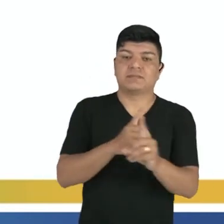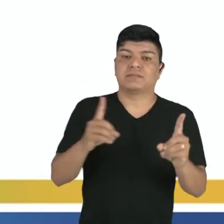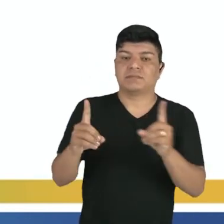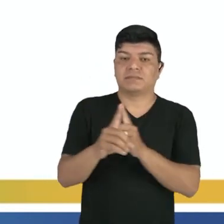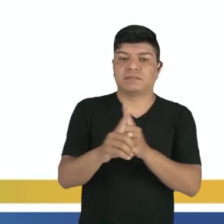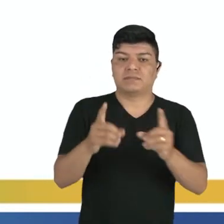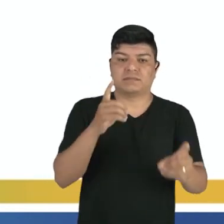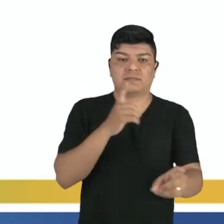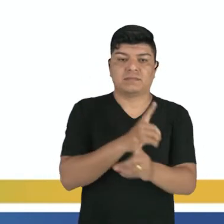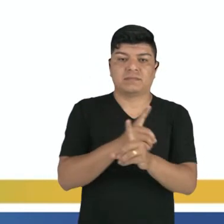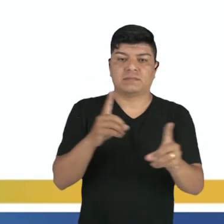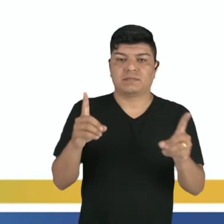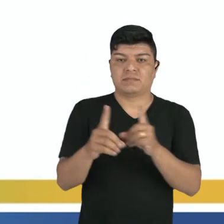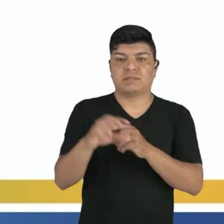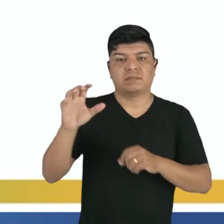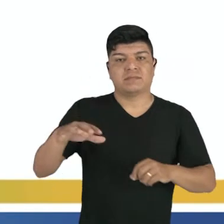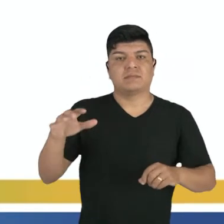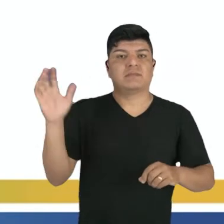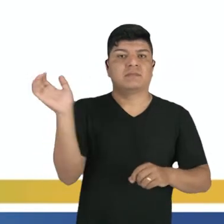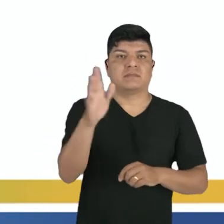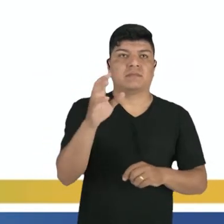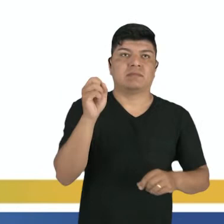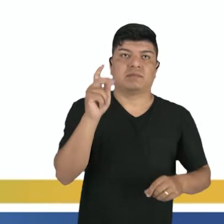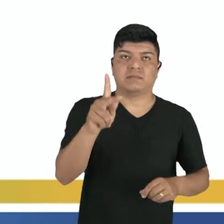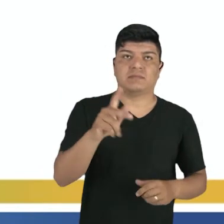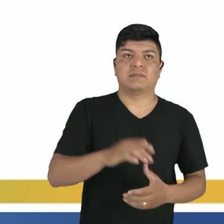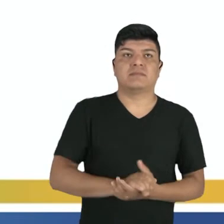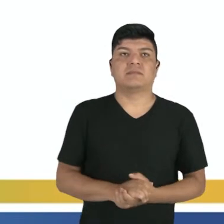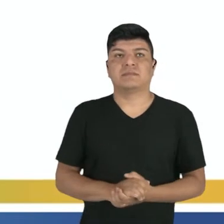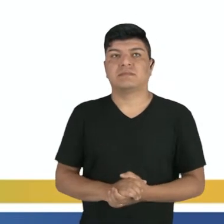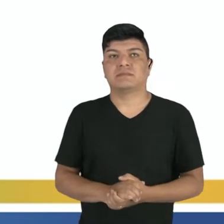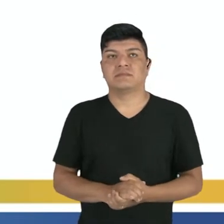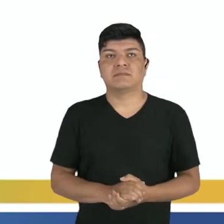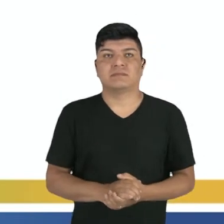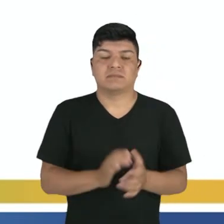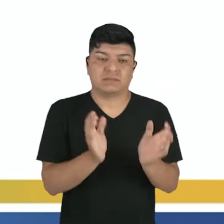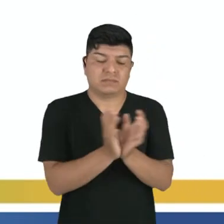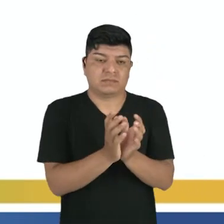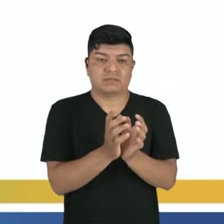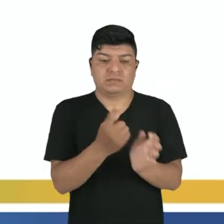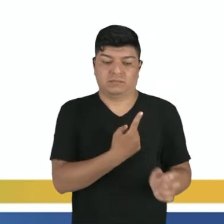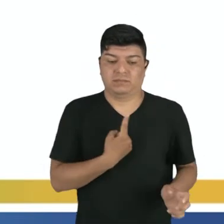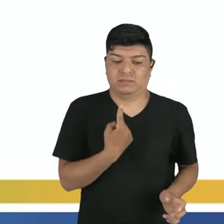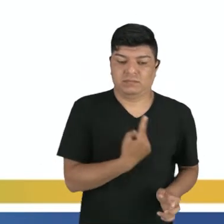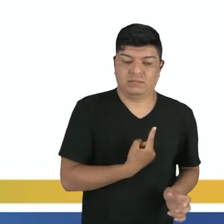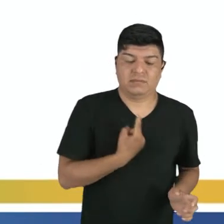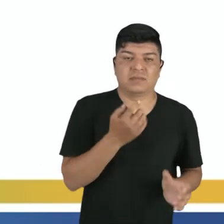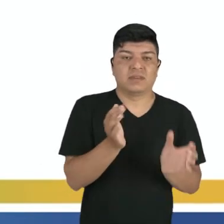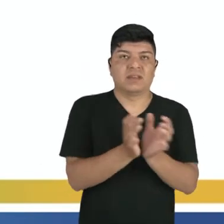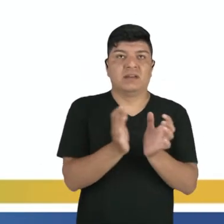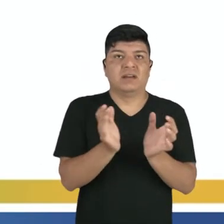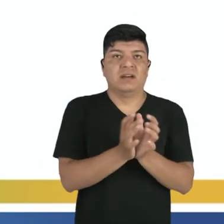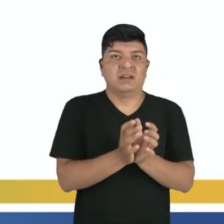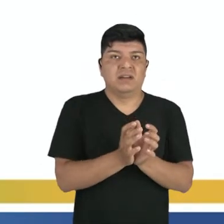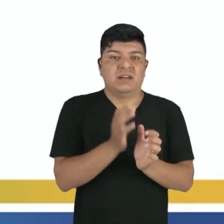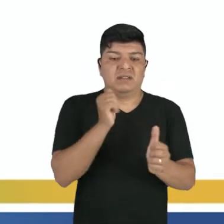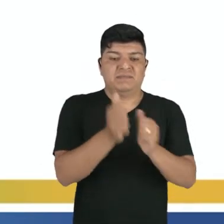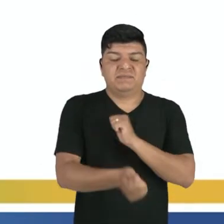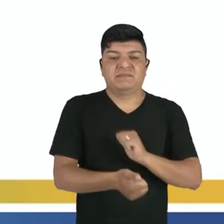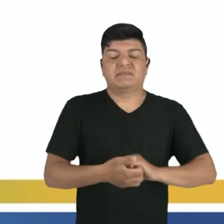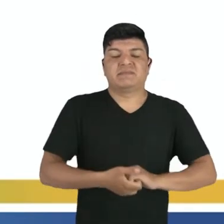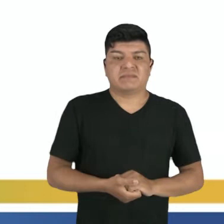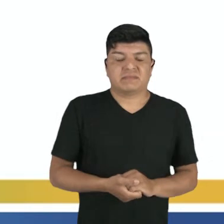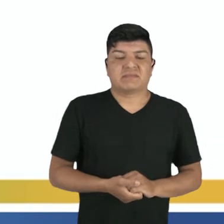tá sem saber Ficaria um pouco inviável continuando esportes individuais e esportes